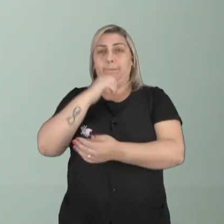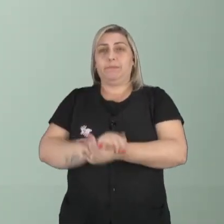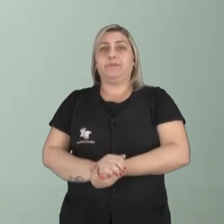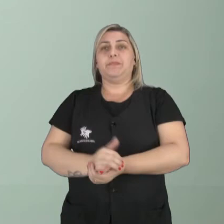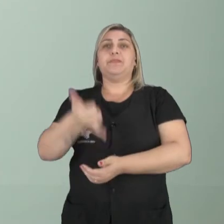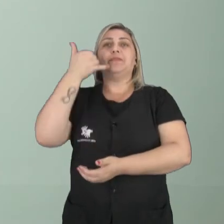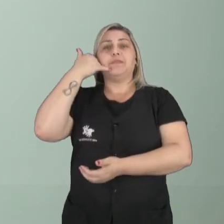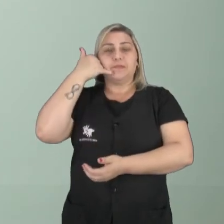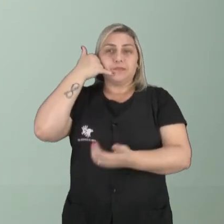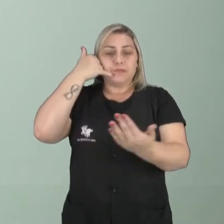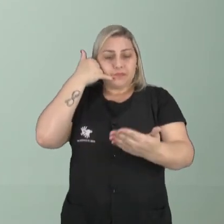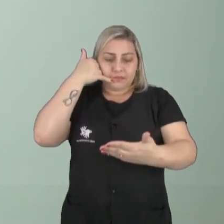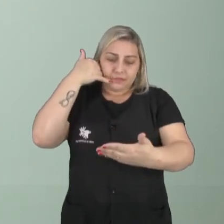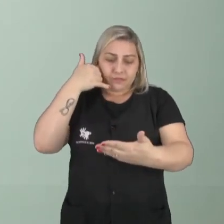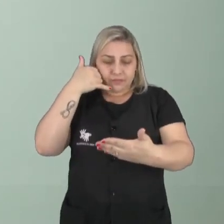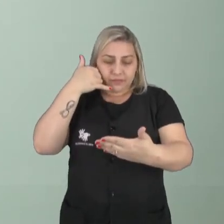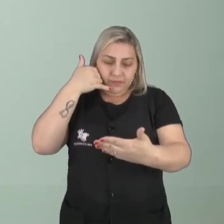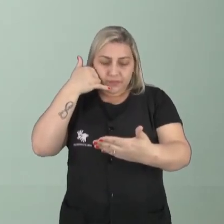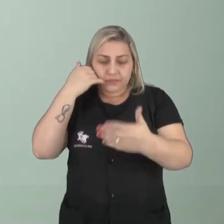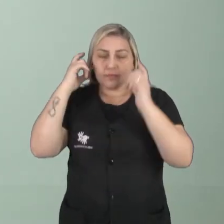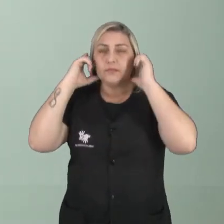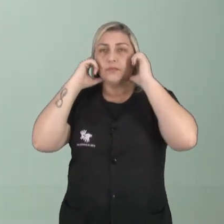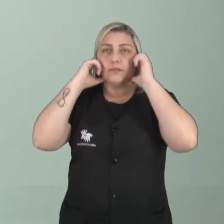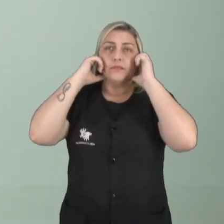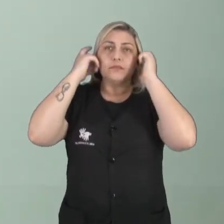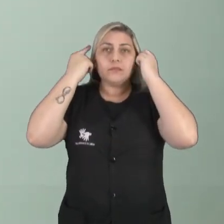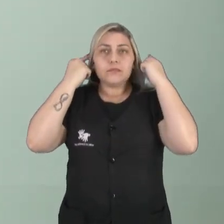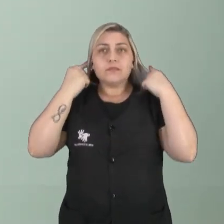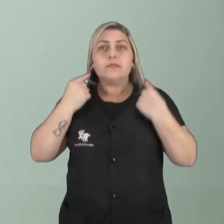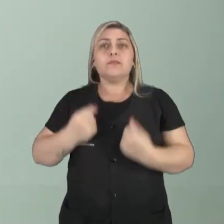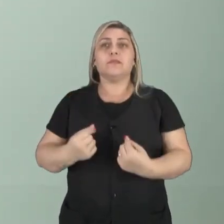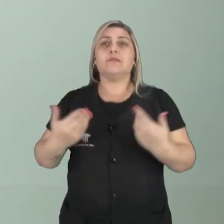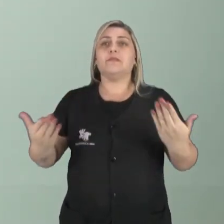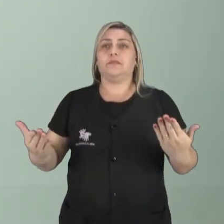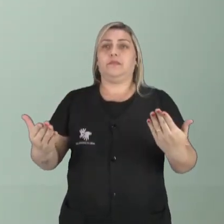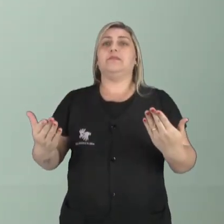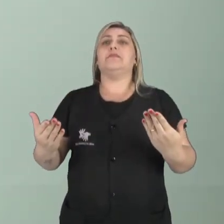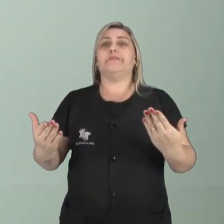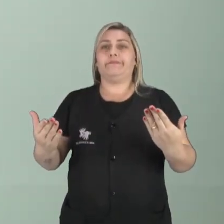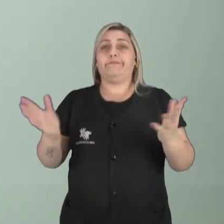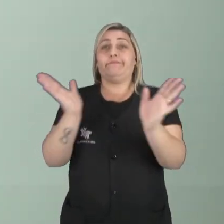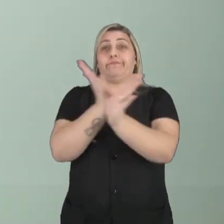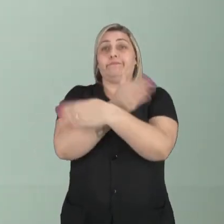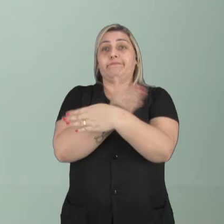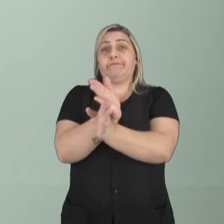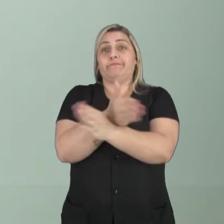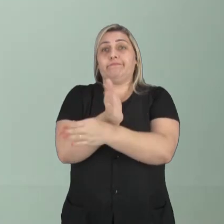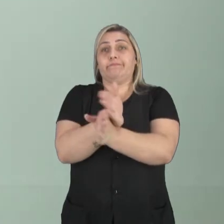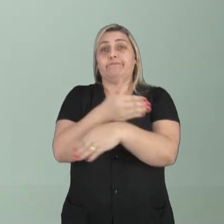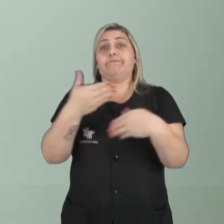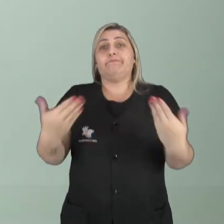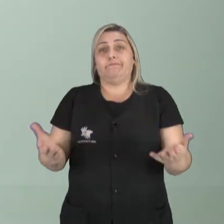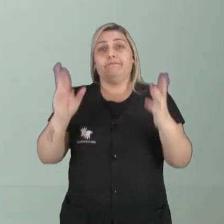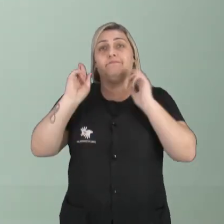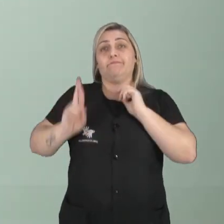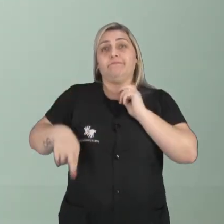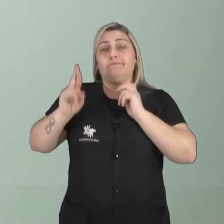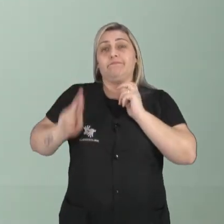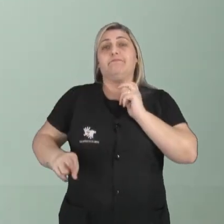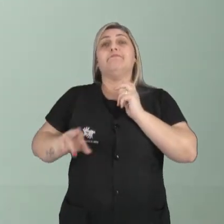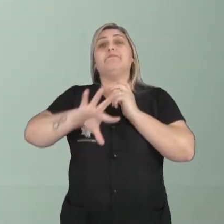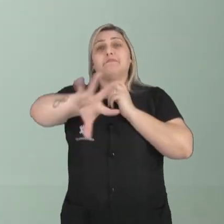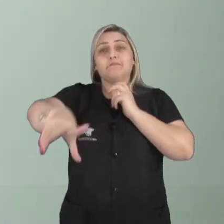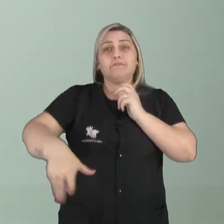e também de cabeça baixa e com fone de ouvido? E com certeza a distração é uma das razões para que